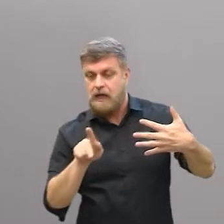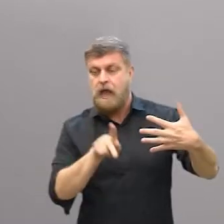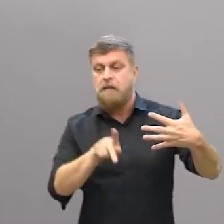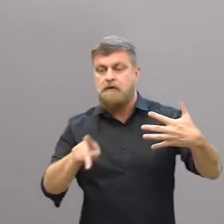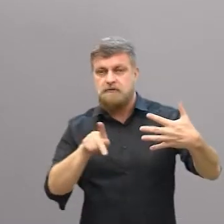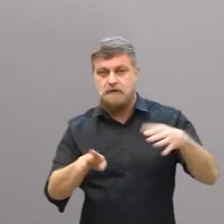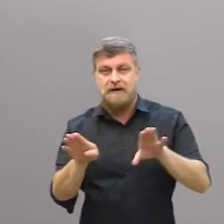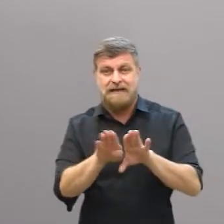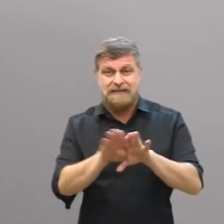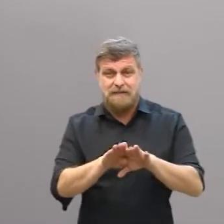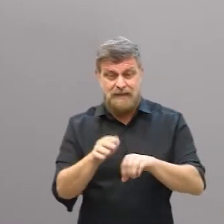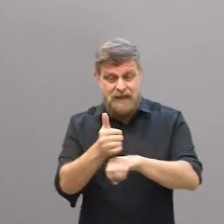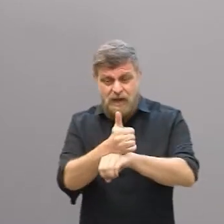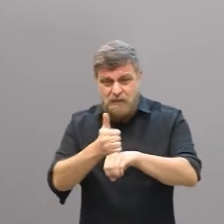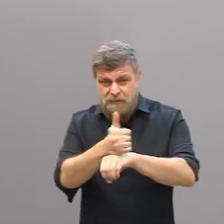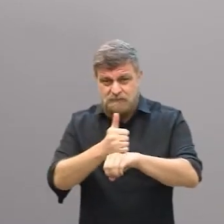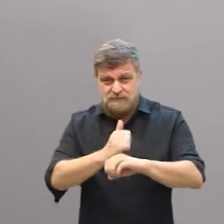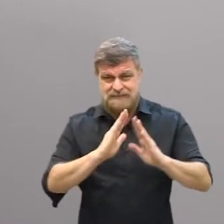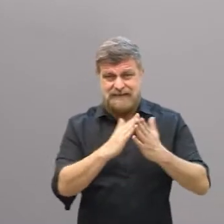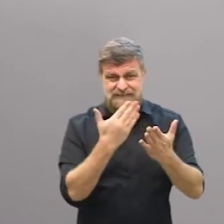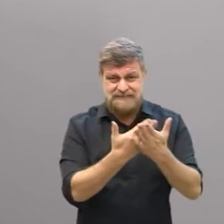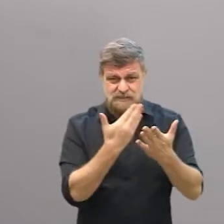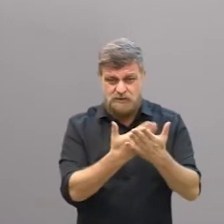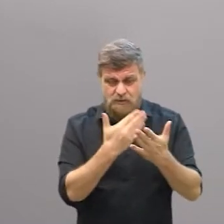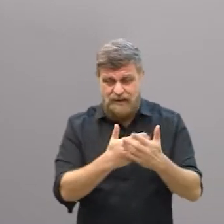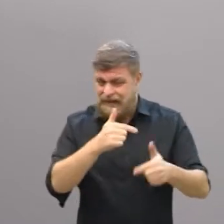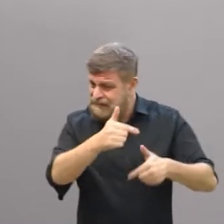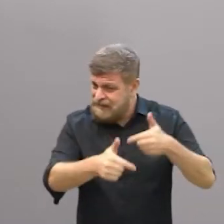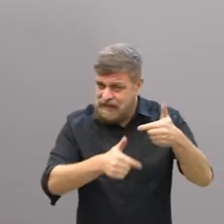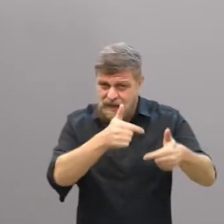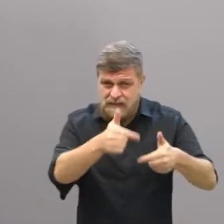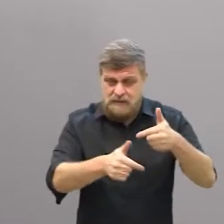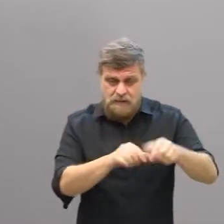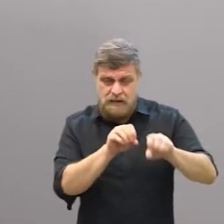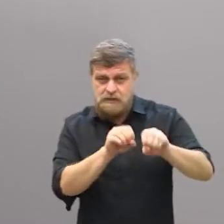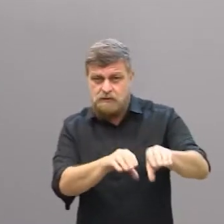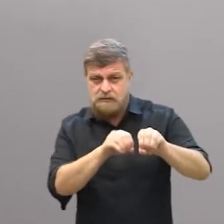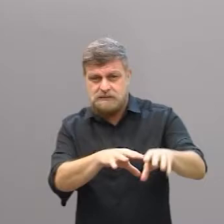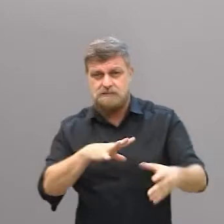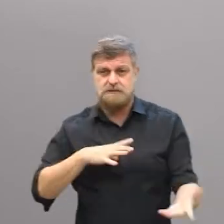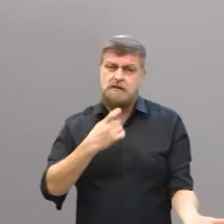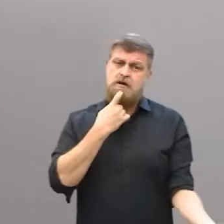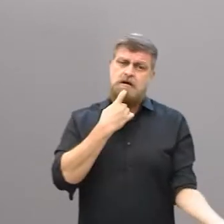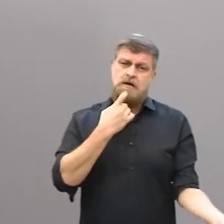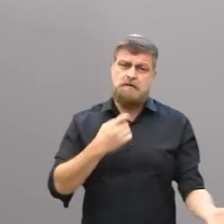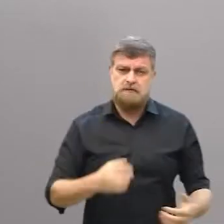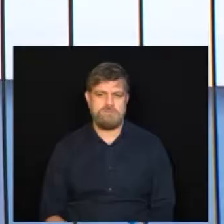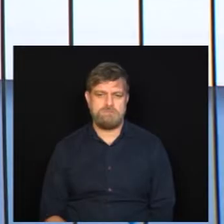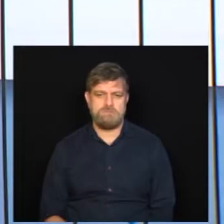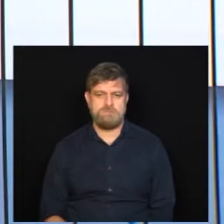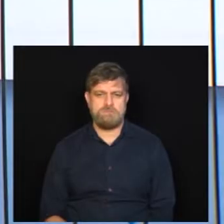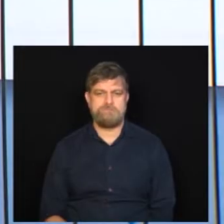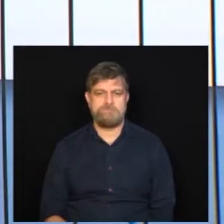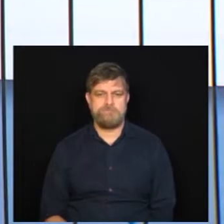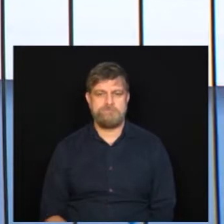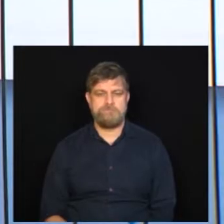profissionais, os professores e todos aqueles que trabalham no corpo da educação da cidade de